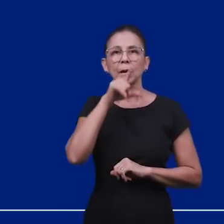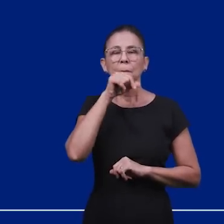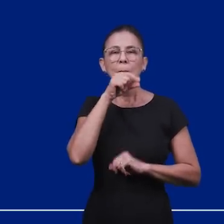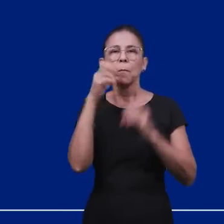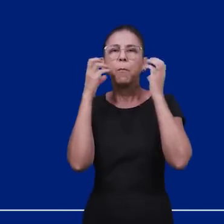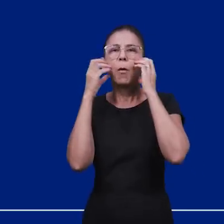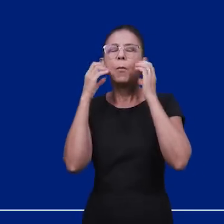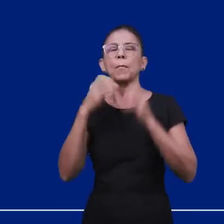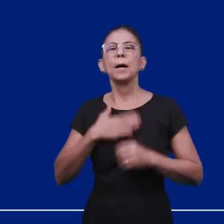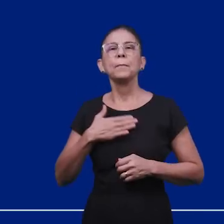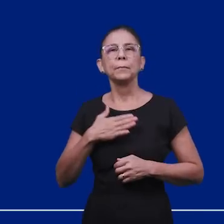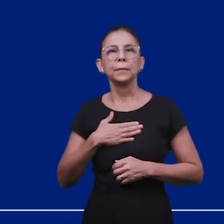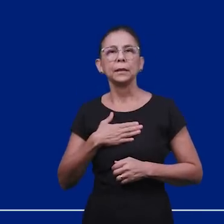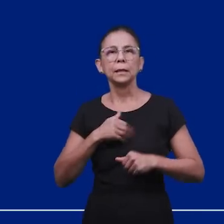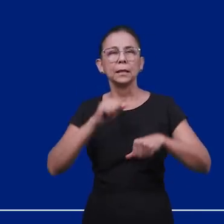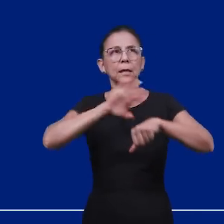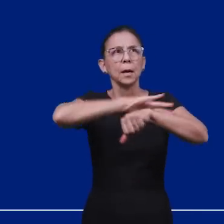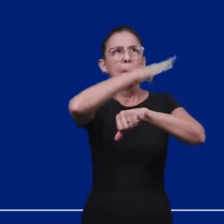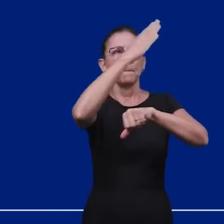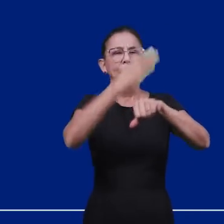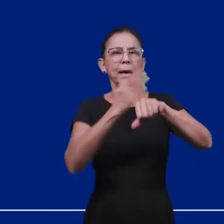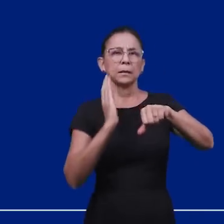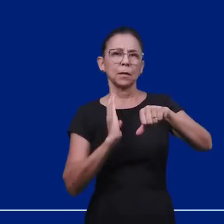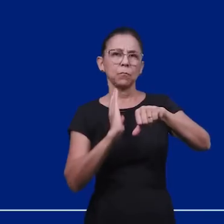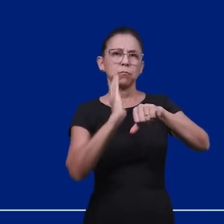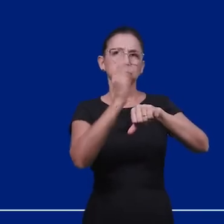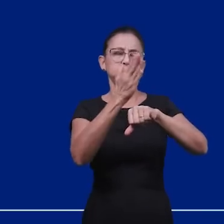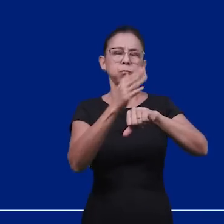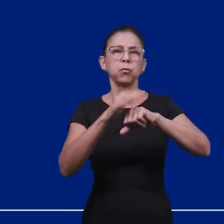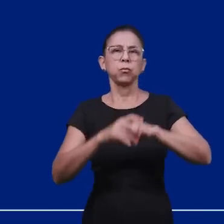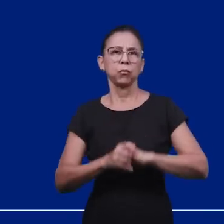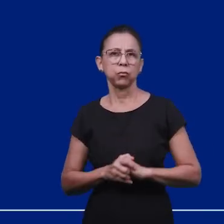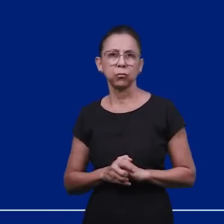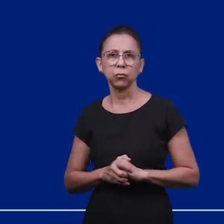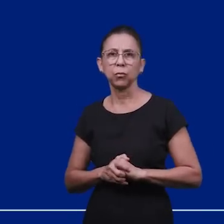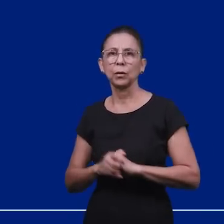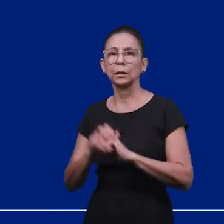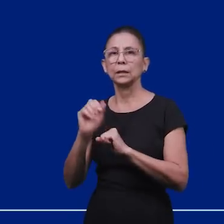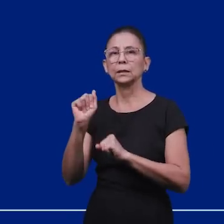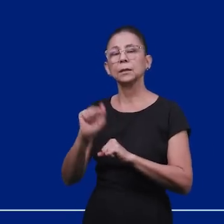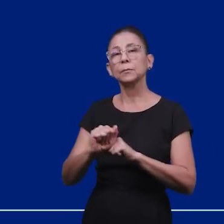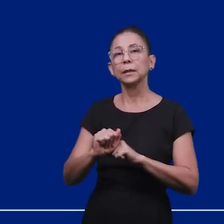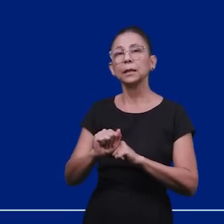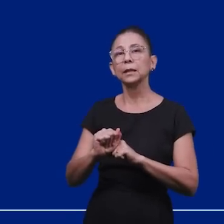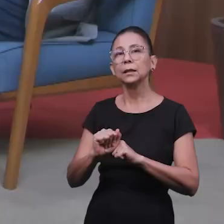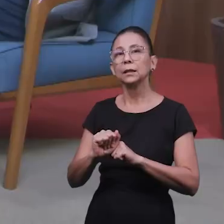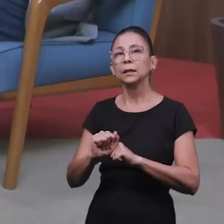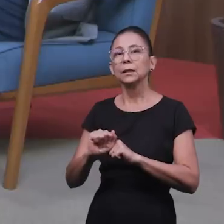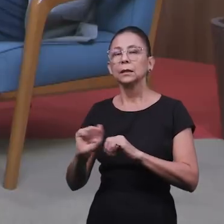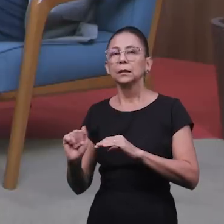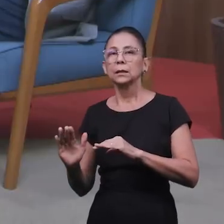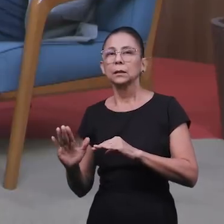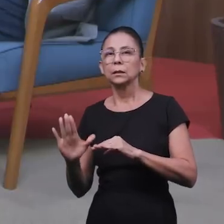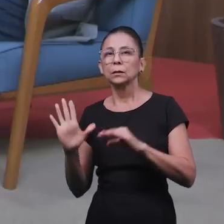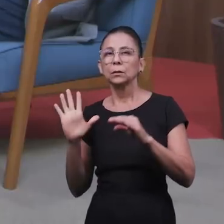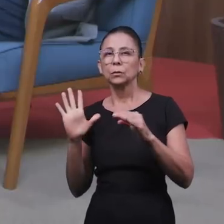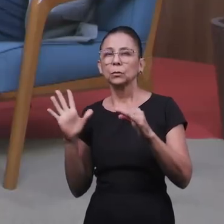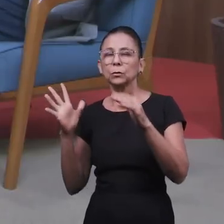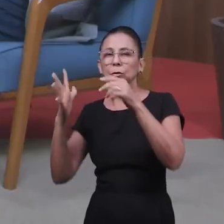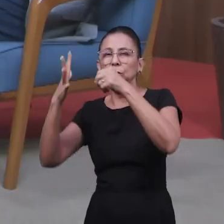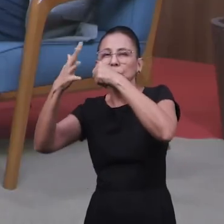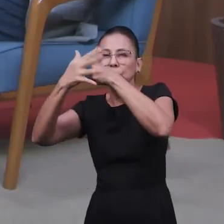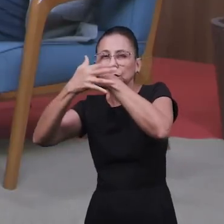andas pelas fendas das penhas, no oculto das ladeiras. Essa é a primeira parte